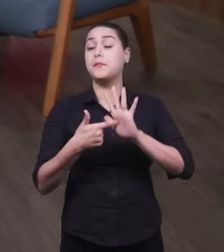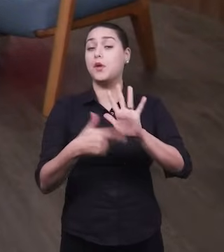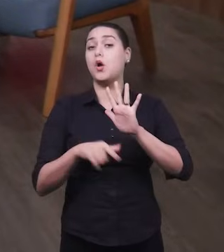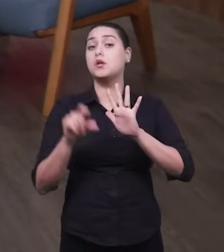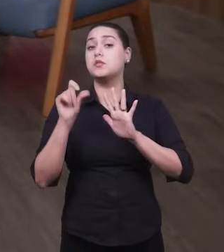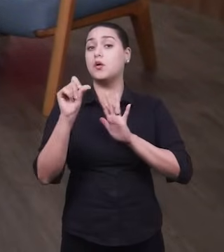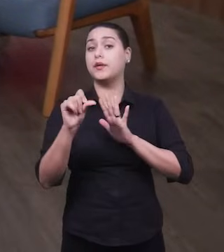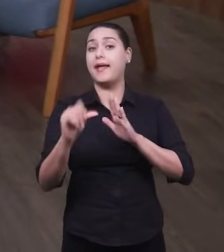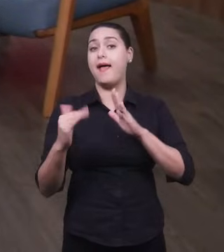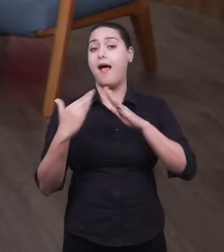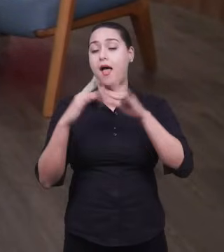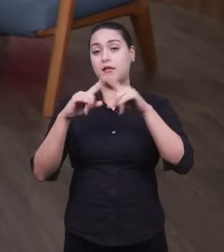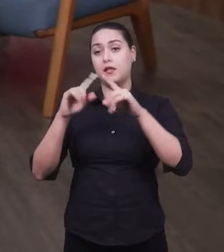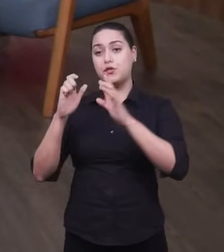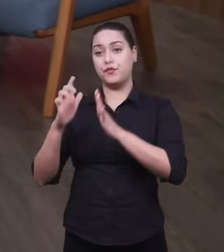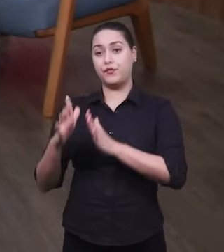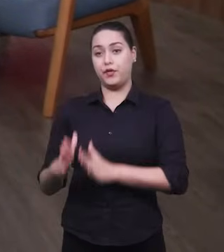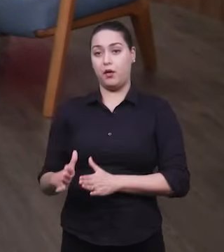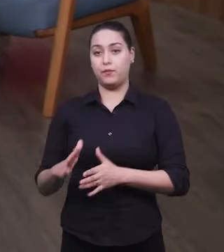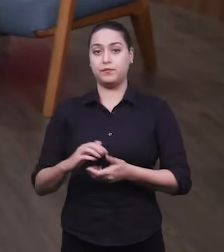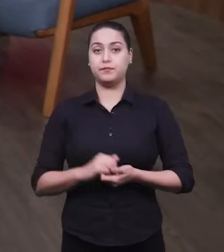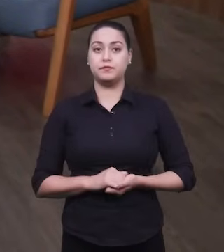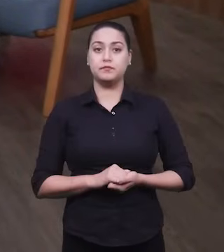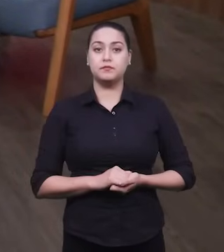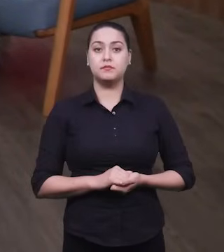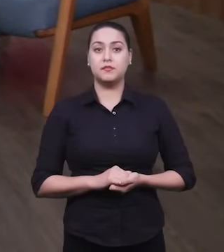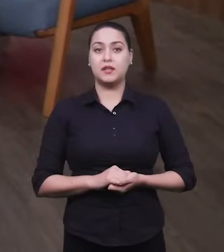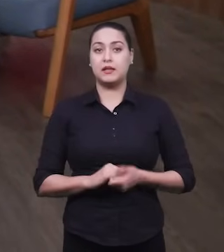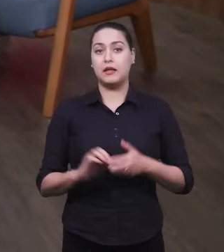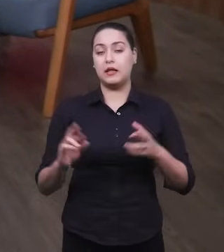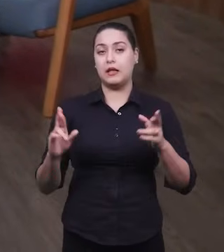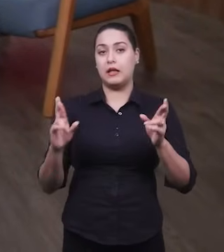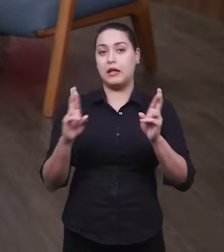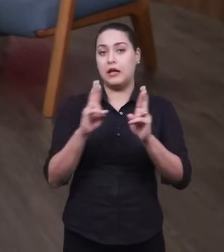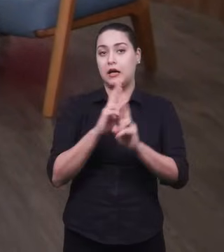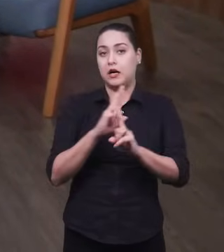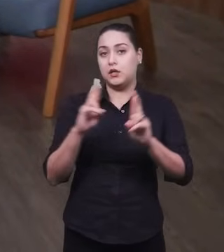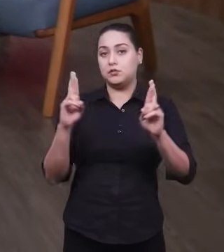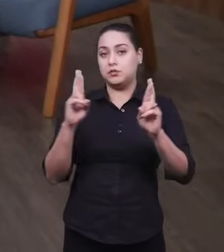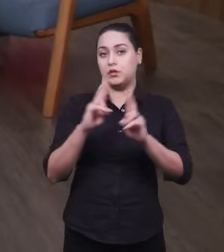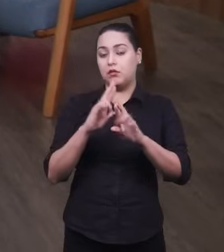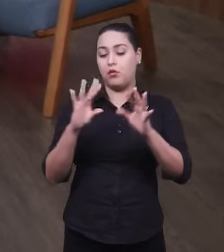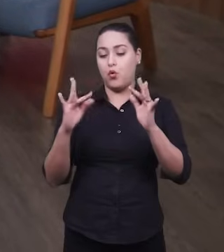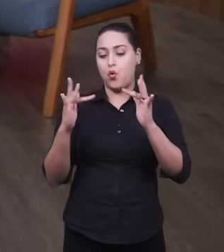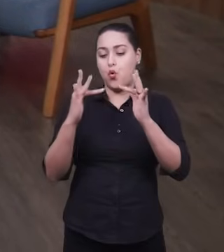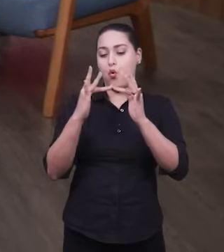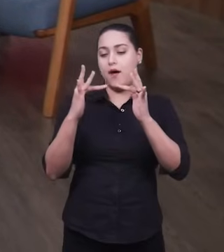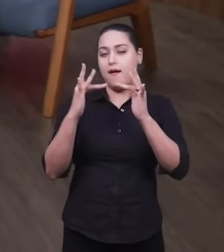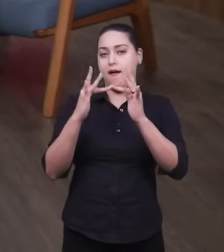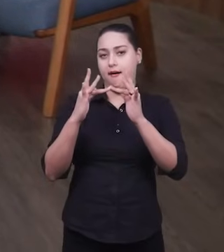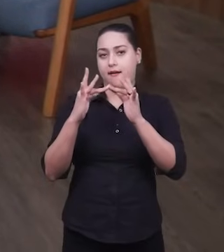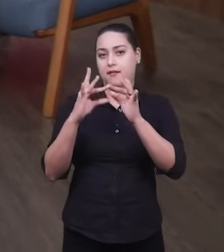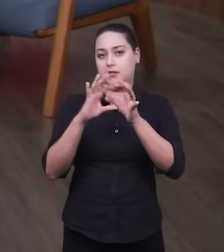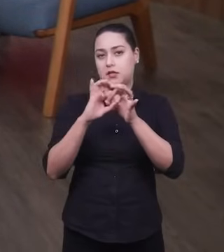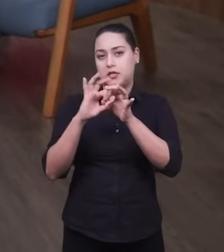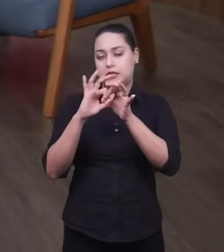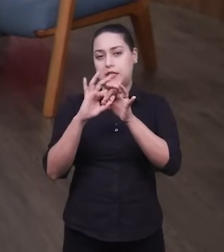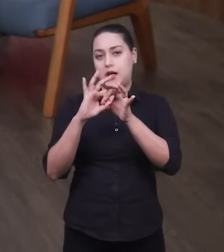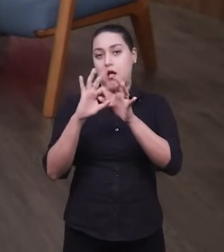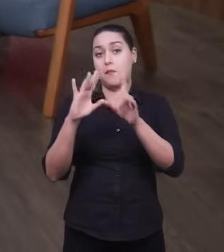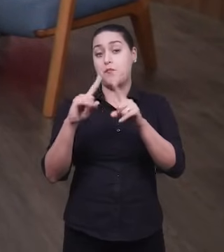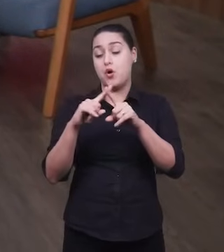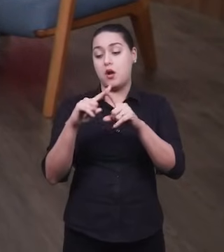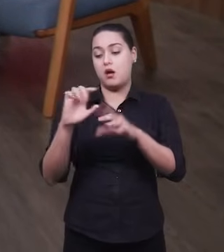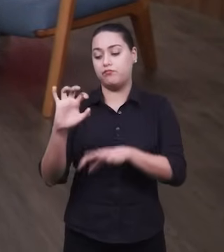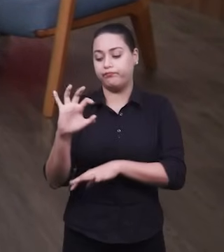apontando exatamente para a igreja fiel, que está ligada, né, a